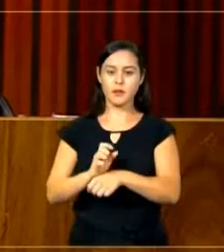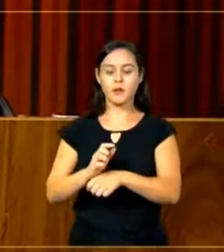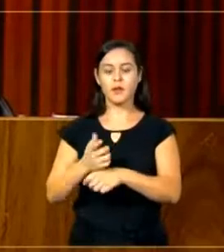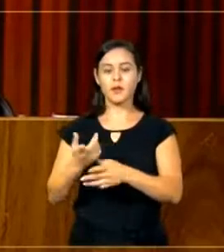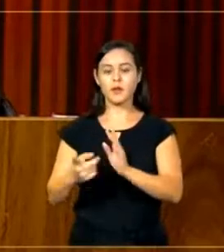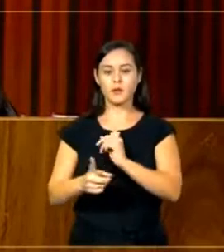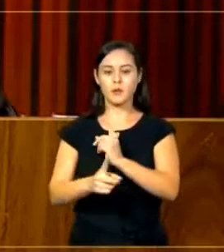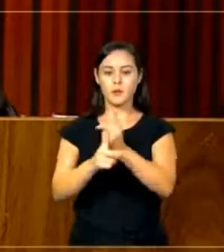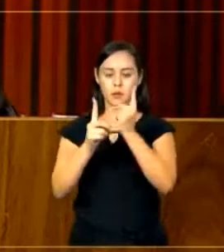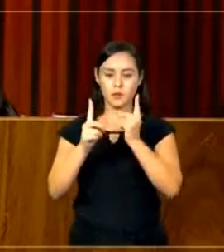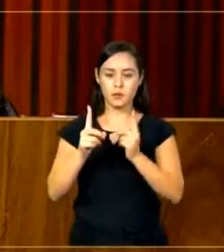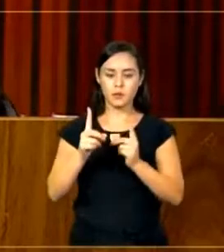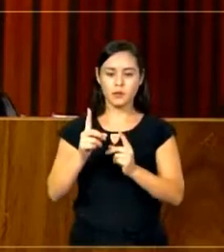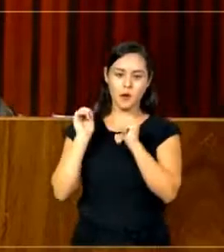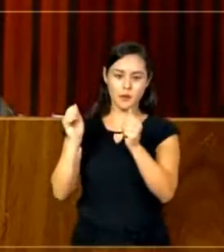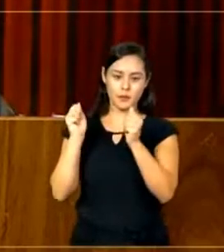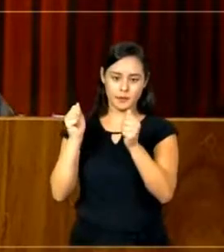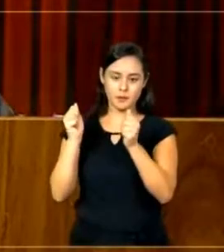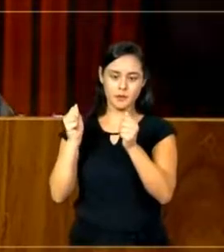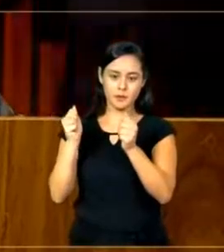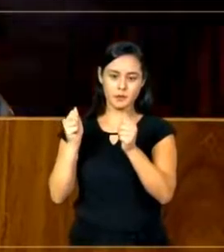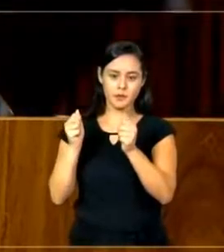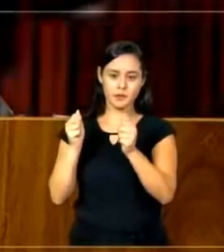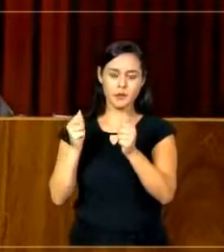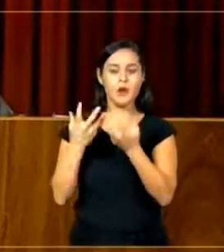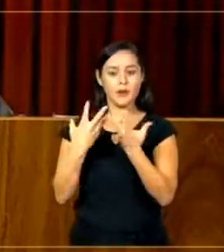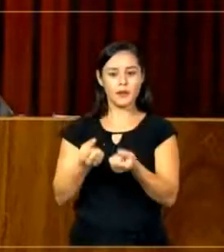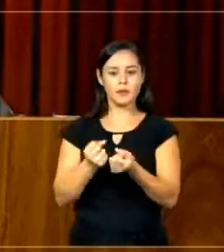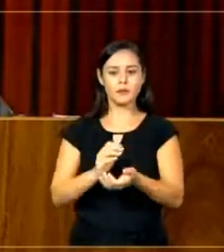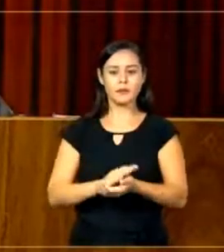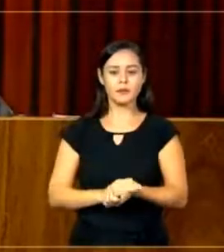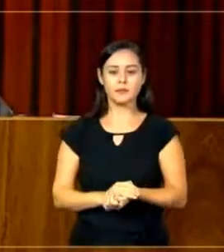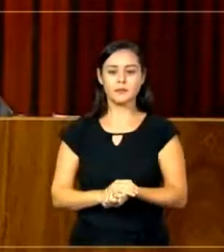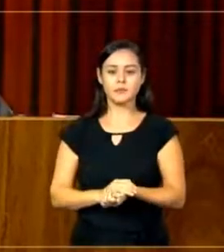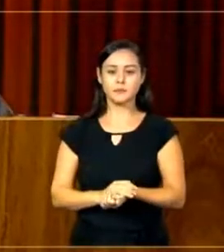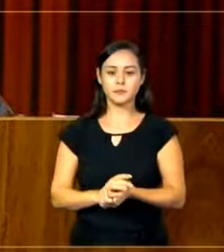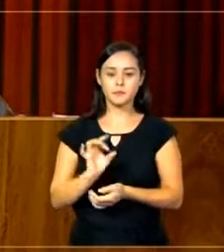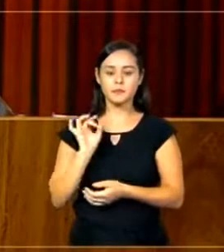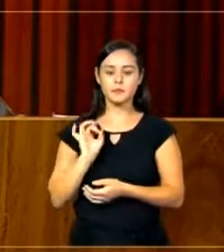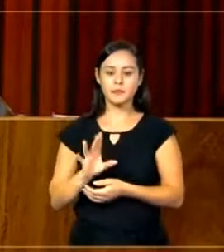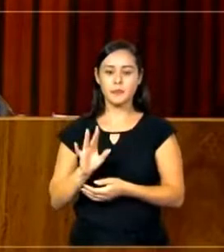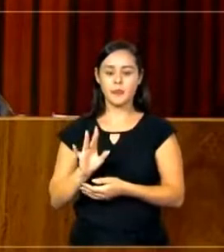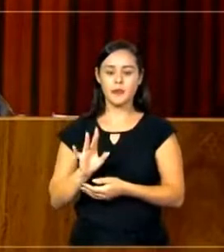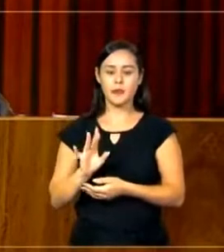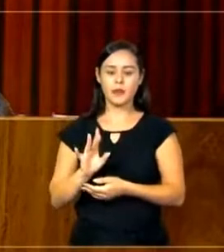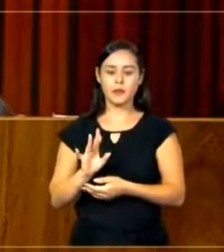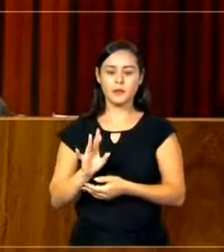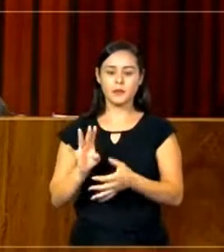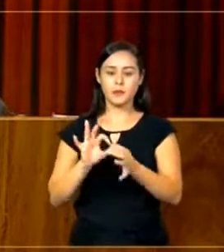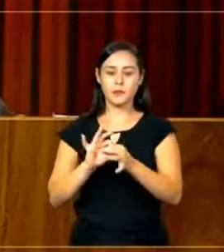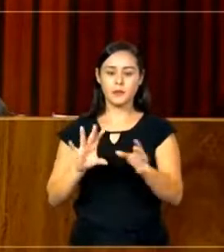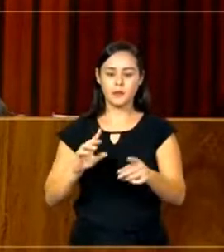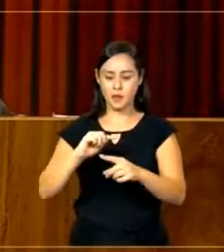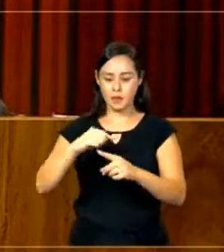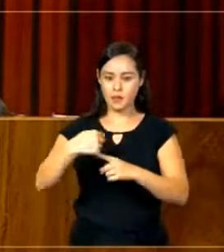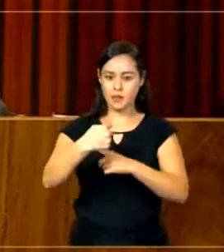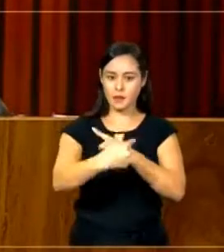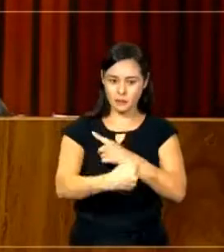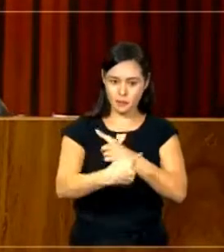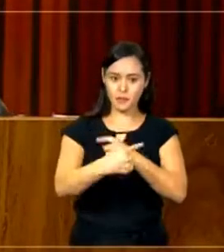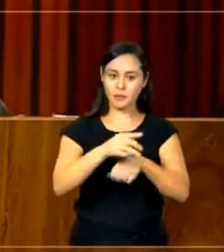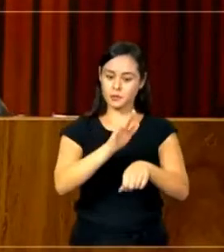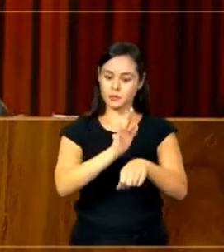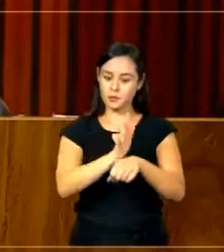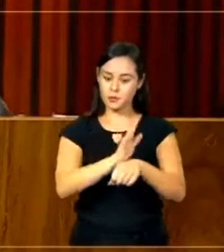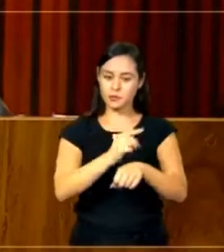ou respaldo constitucional. Referida sanção somente se torna viável depois de conhecido e examinado